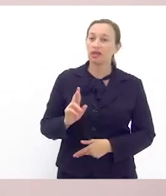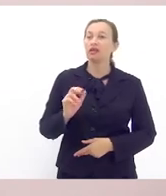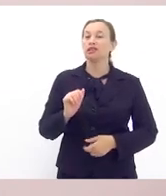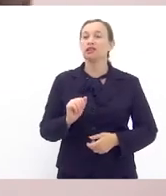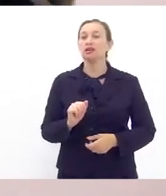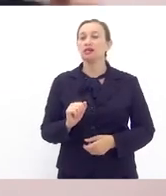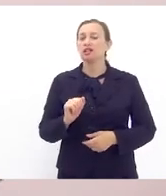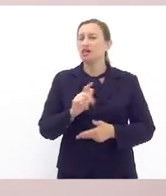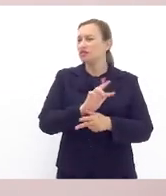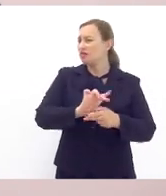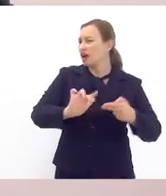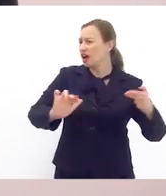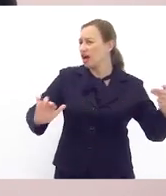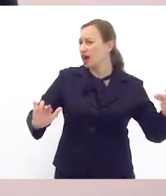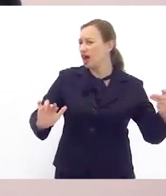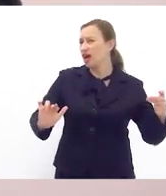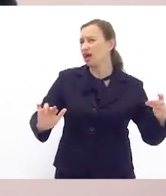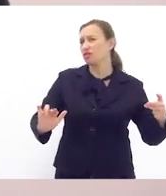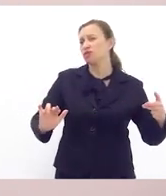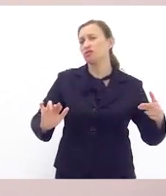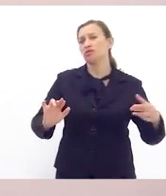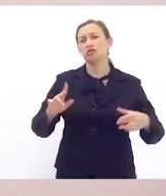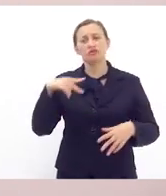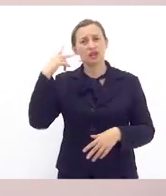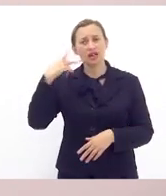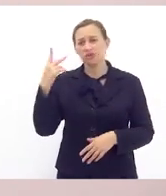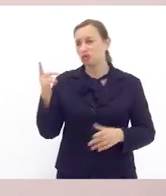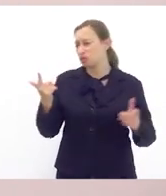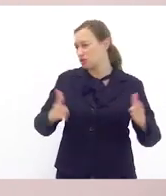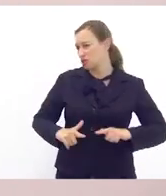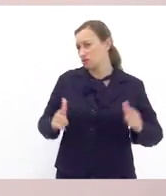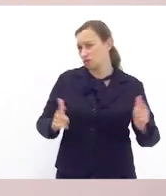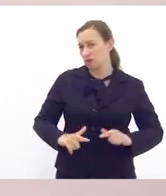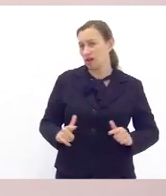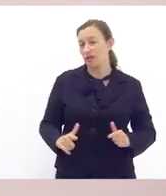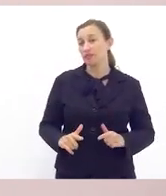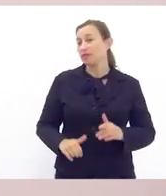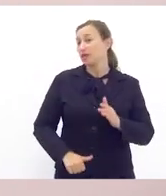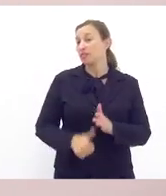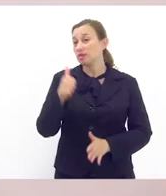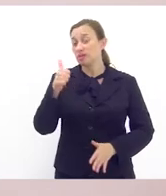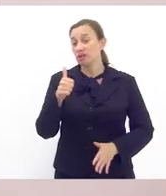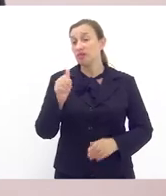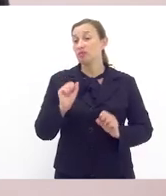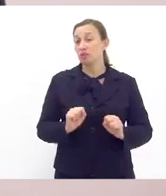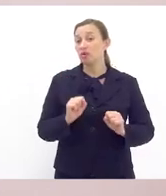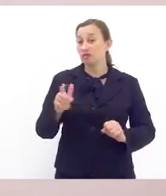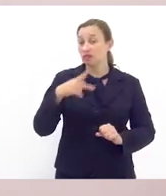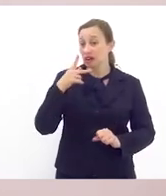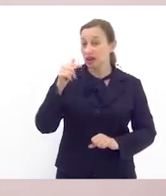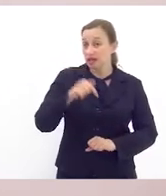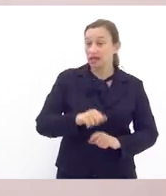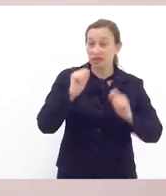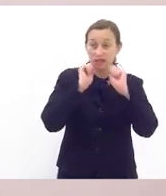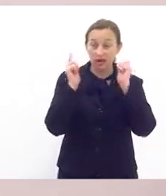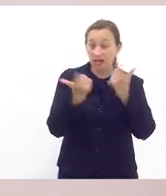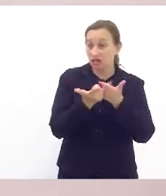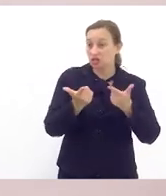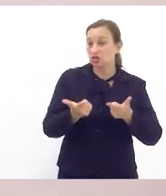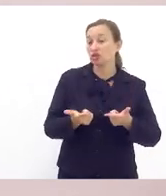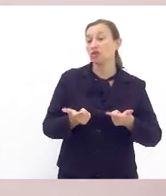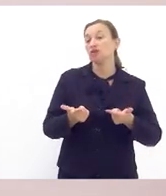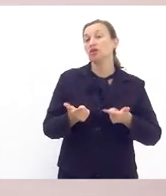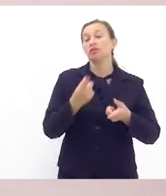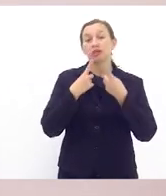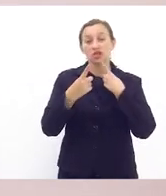enfim tantos parlamentares aqui que pela primeira vez podem participar aqui na alerj de uma audiência para discutir